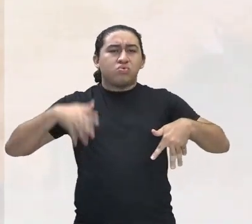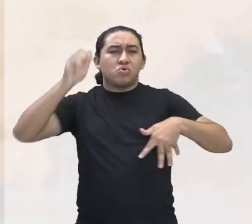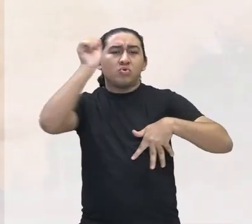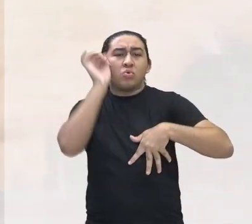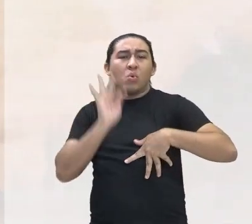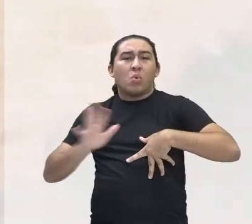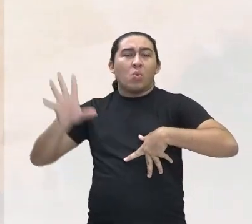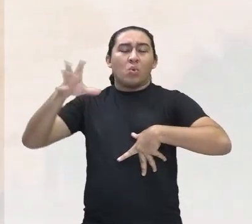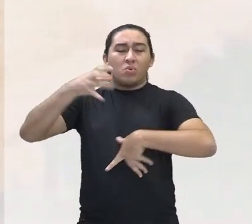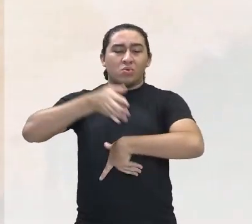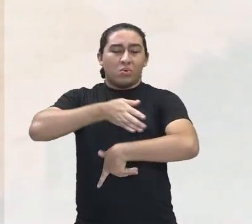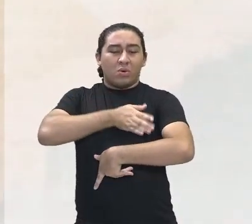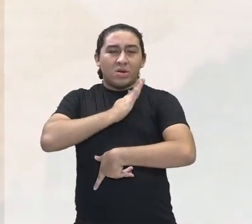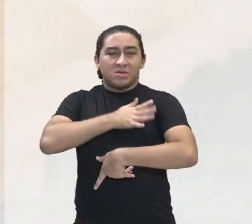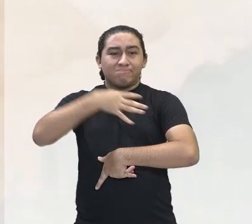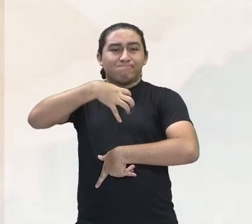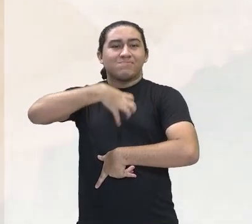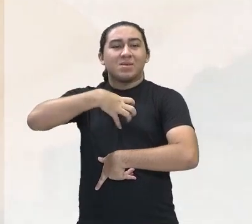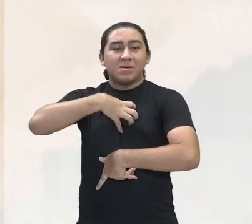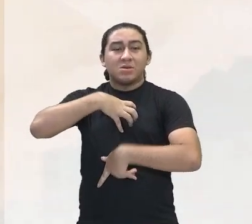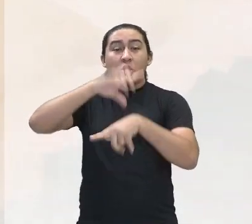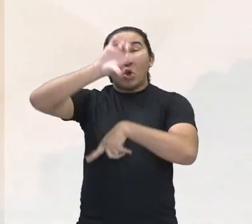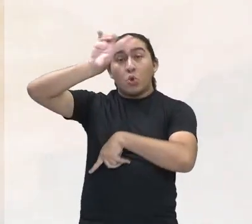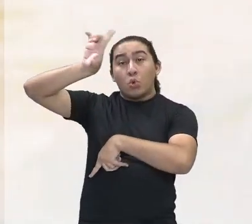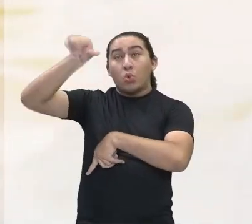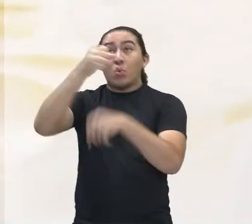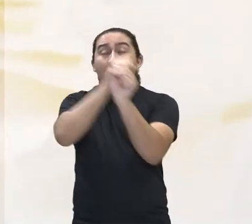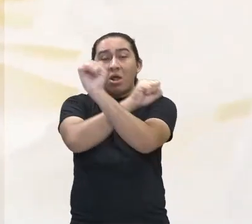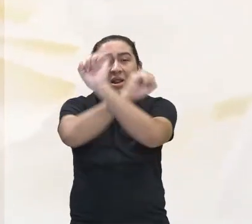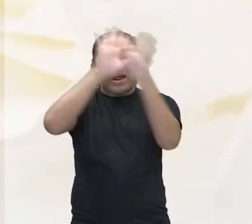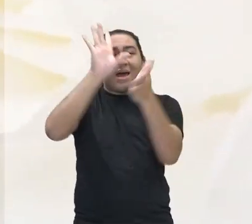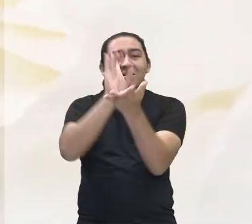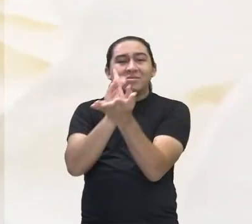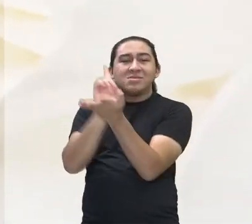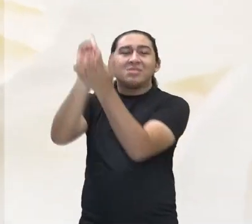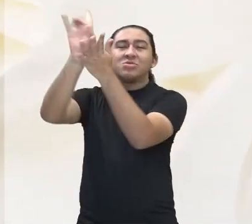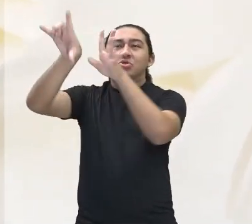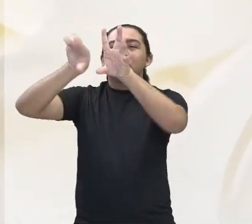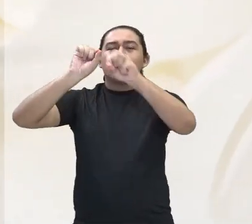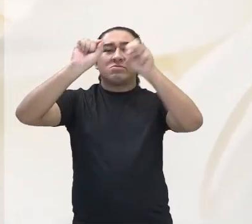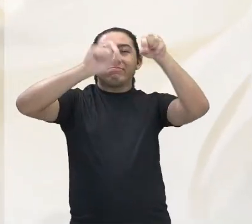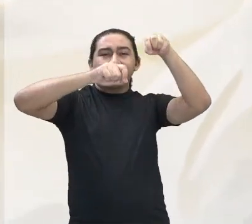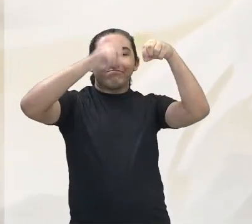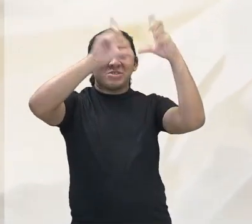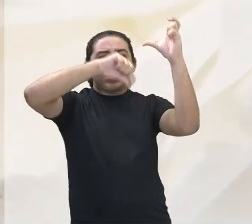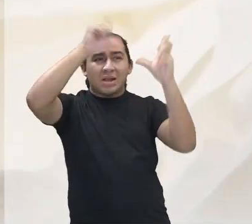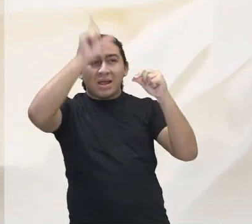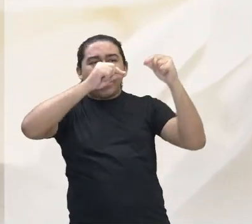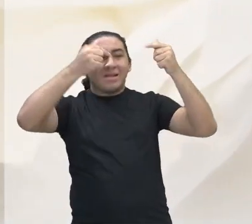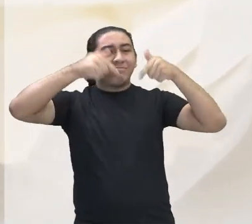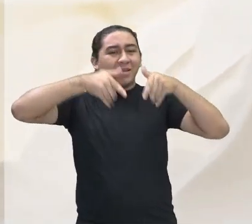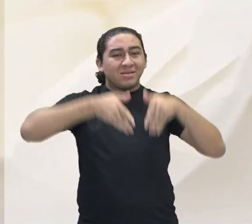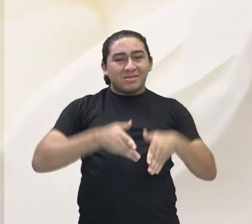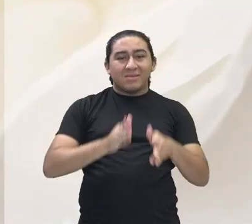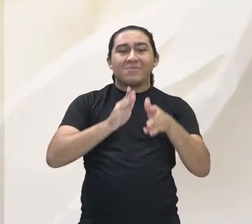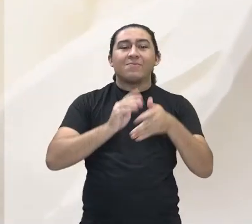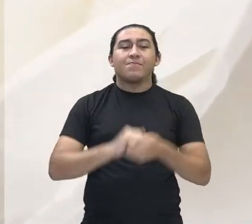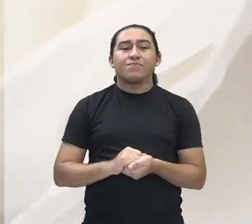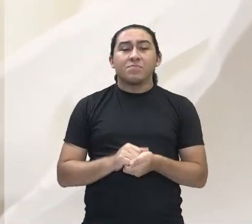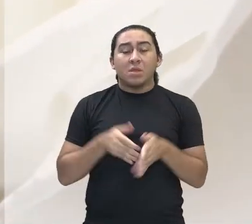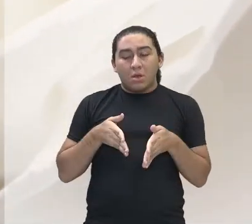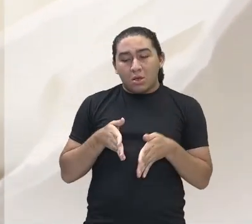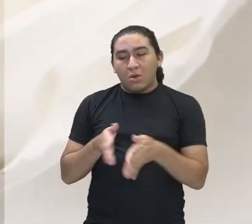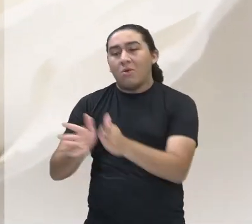no meu peito. És do luar o claro Deus eleito, das estrelas puríssimas nascido. Por caminho